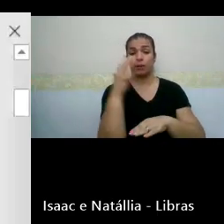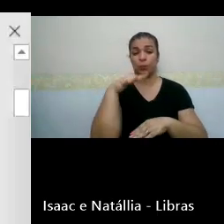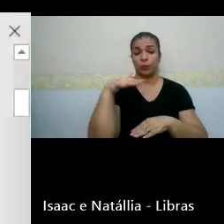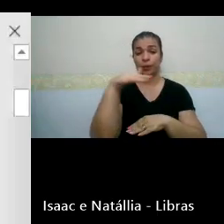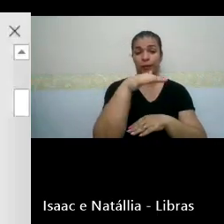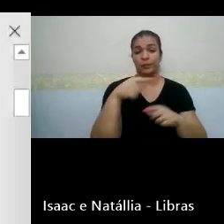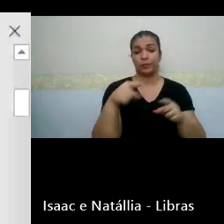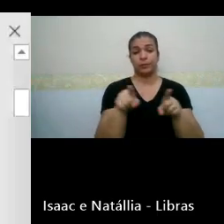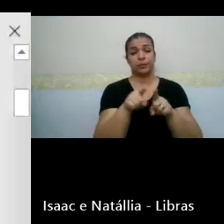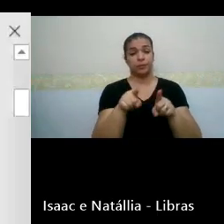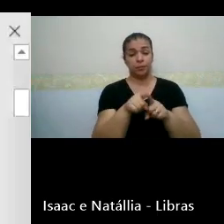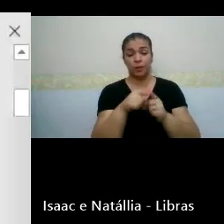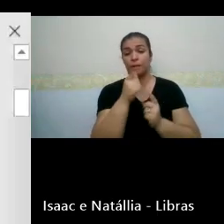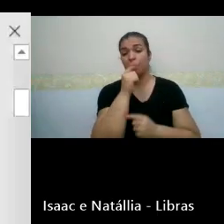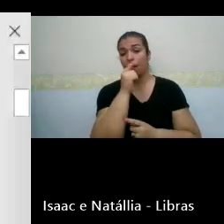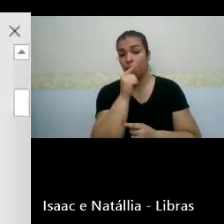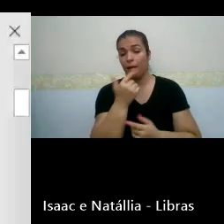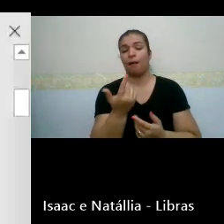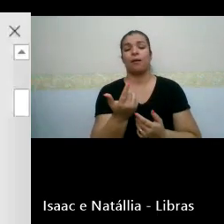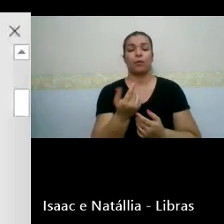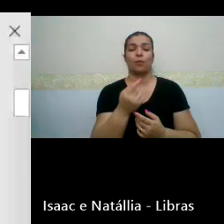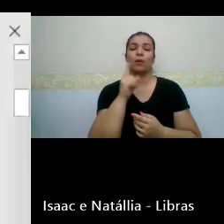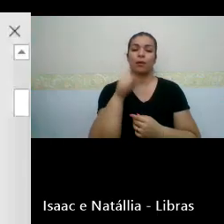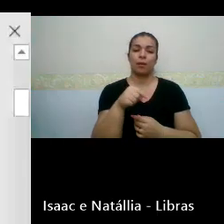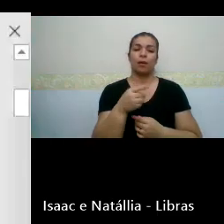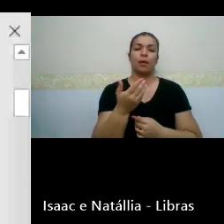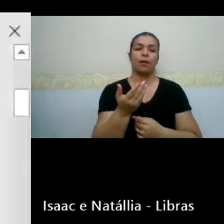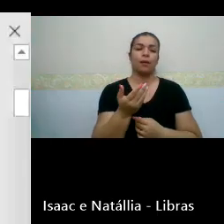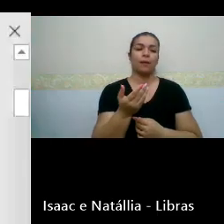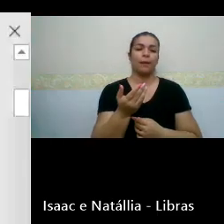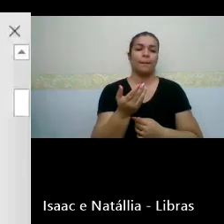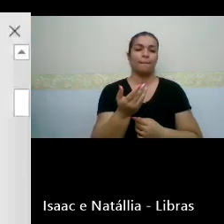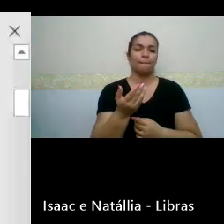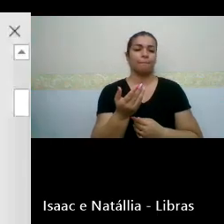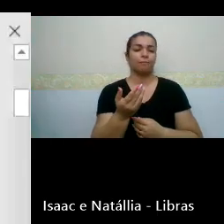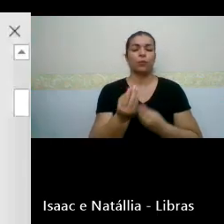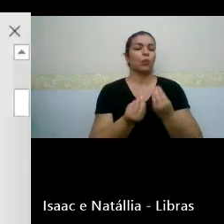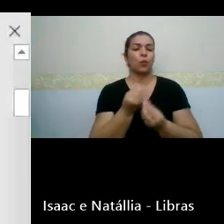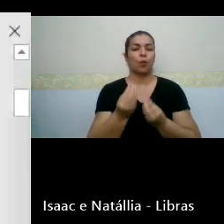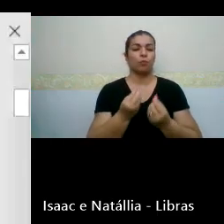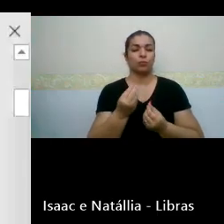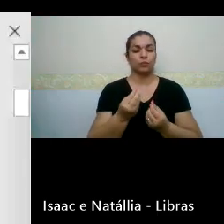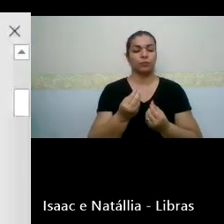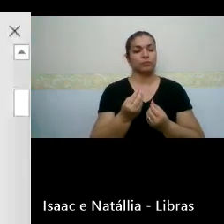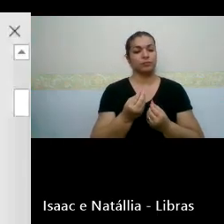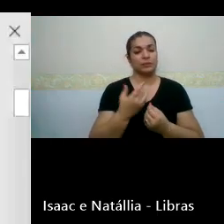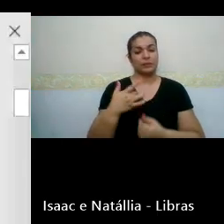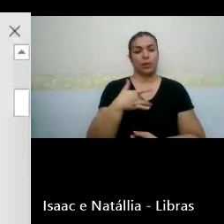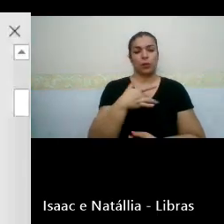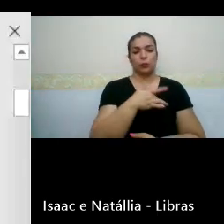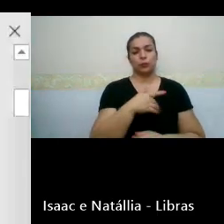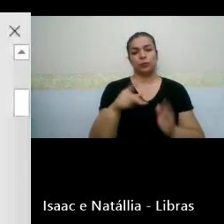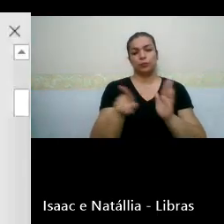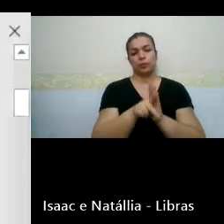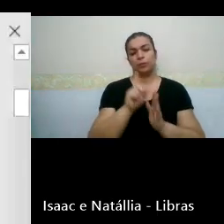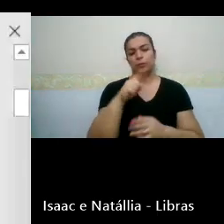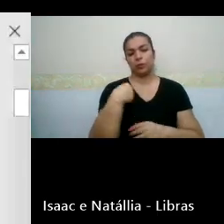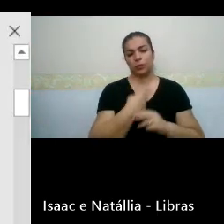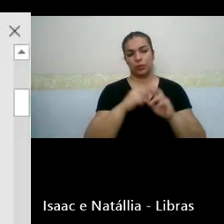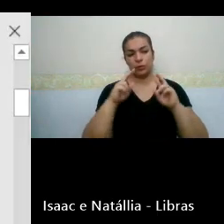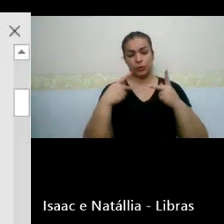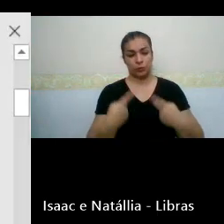como de, fonte de saúde para nós seres humanos, fonte de